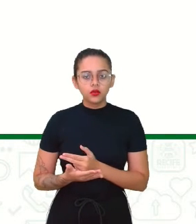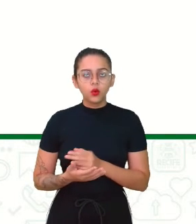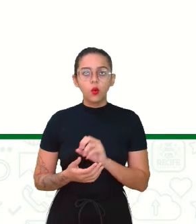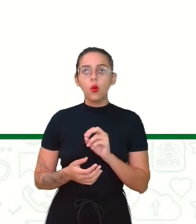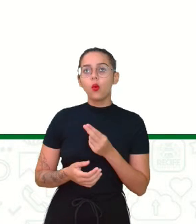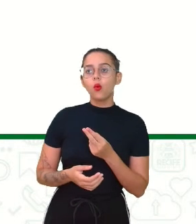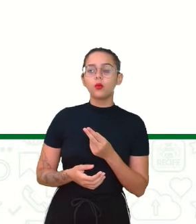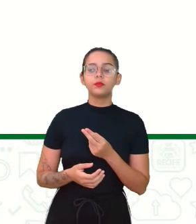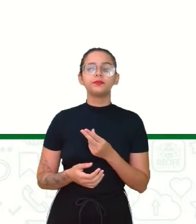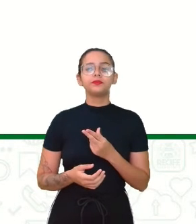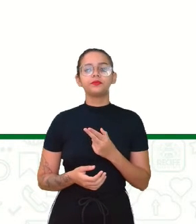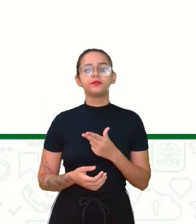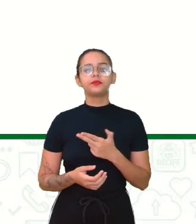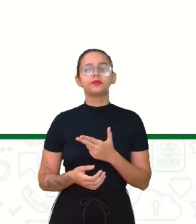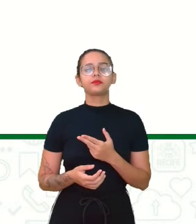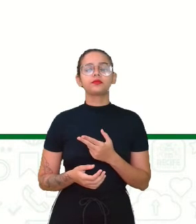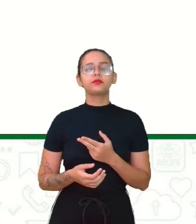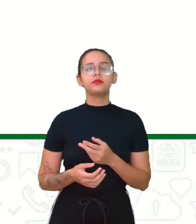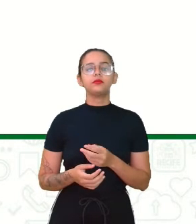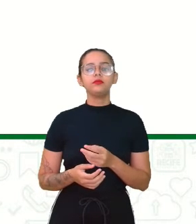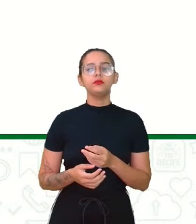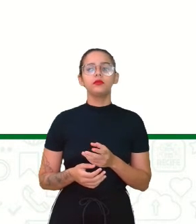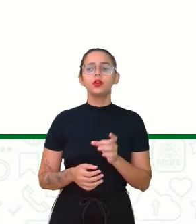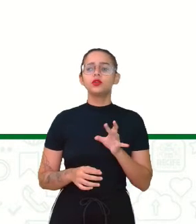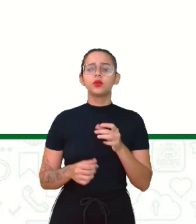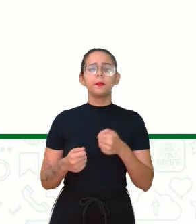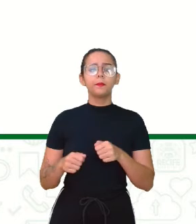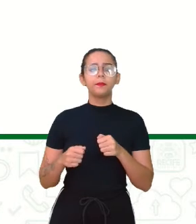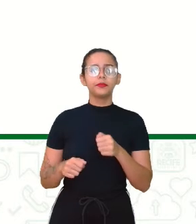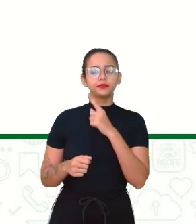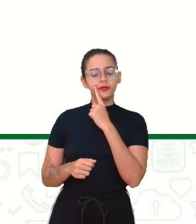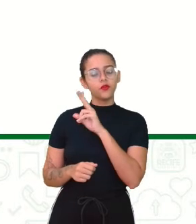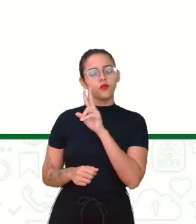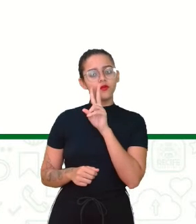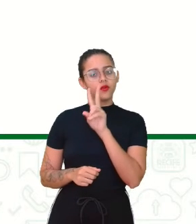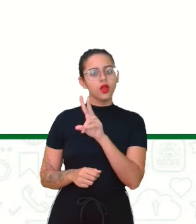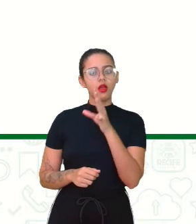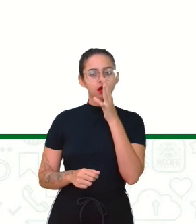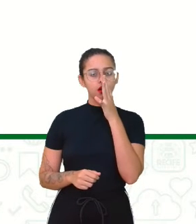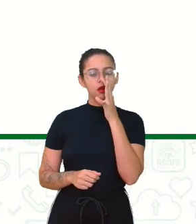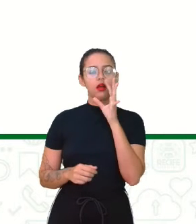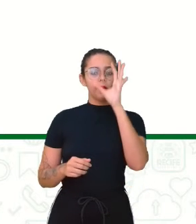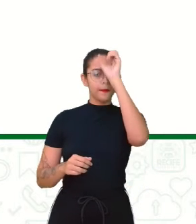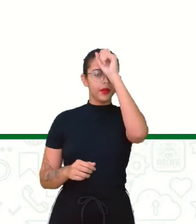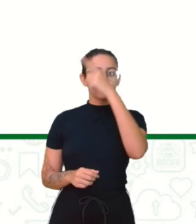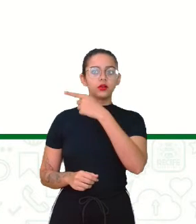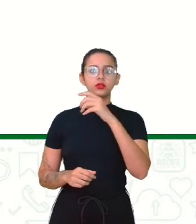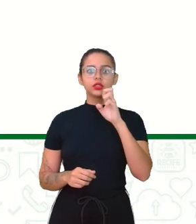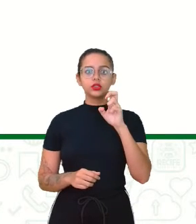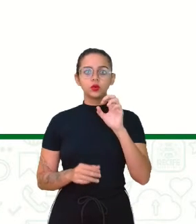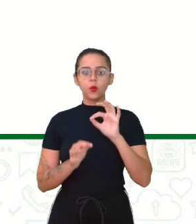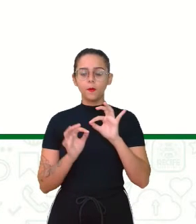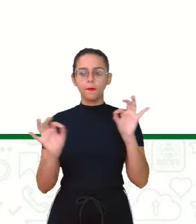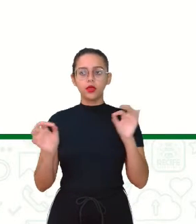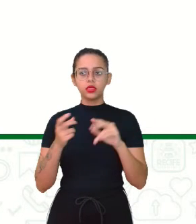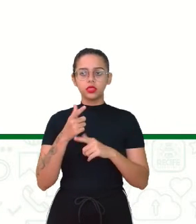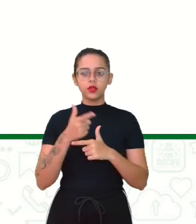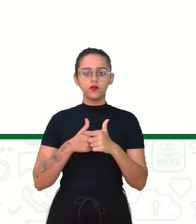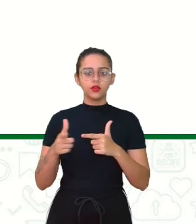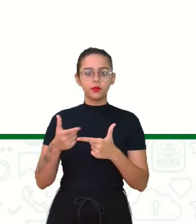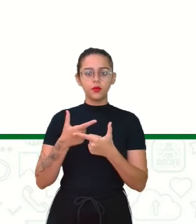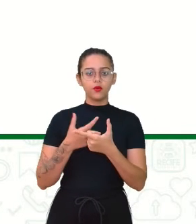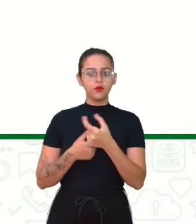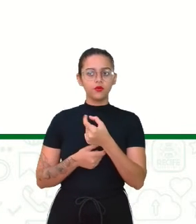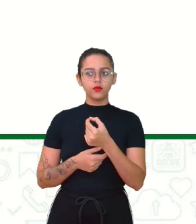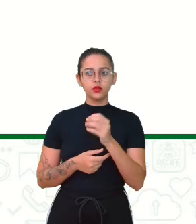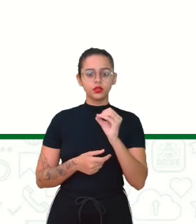já saber tantas vezes menor, basta seguir esse prosseguimento. Então, se eu pego ali, ó, 5 metros dividido por 20,